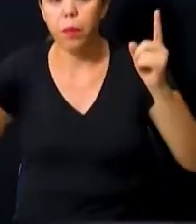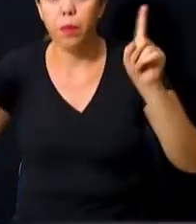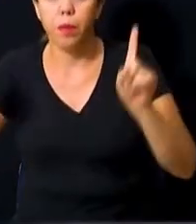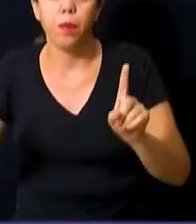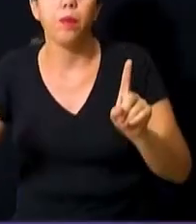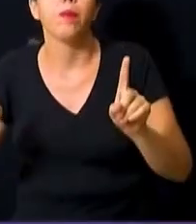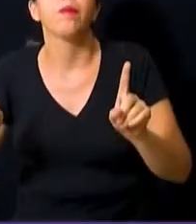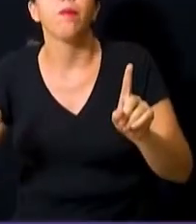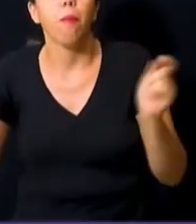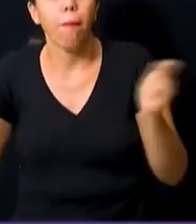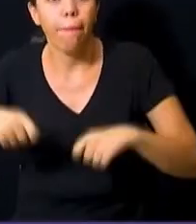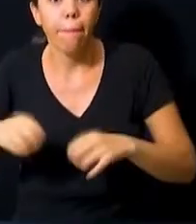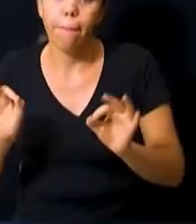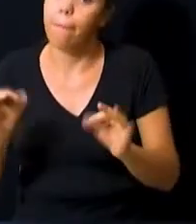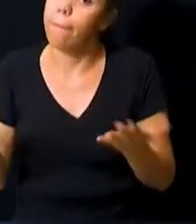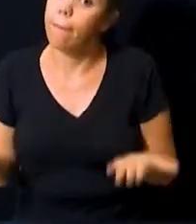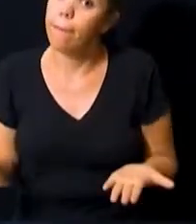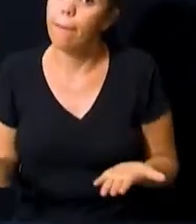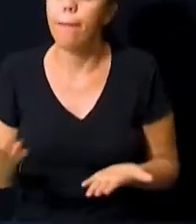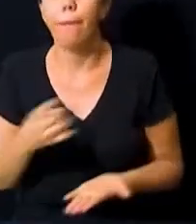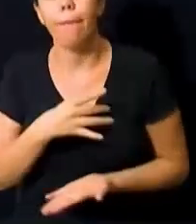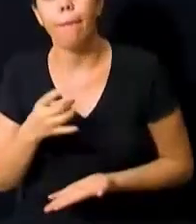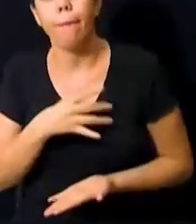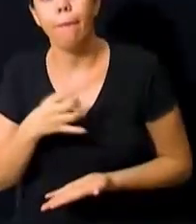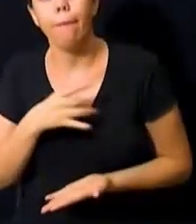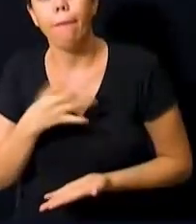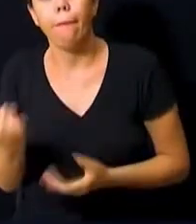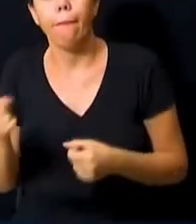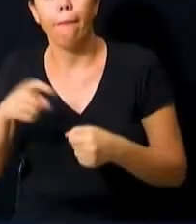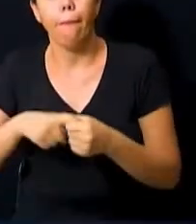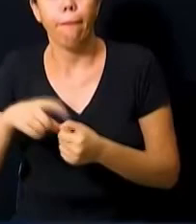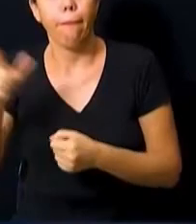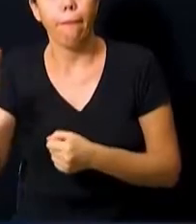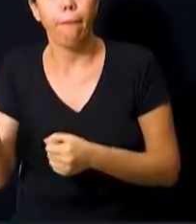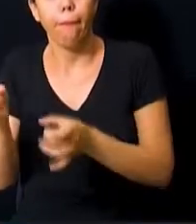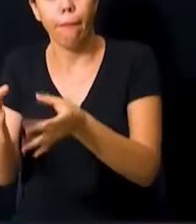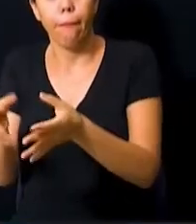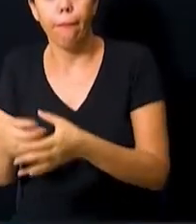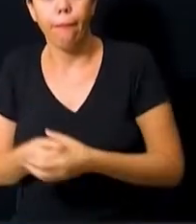mundos tão diferentes podem dar certo? Tem medo dela ter uma recaída